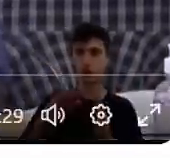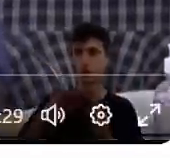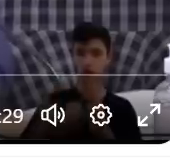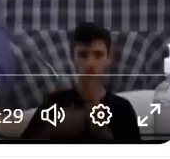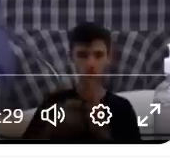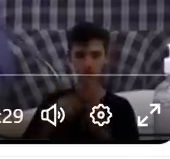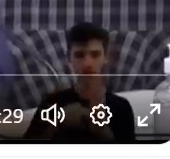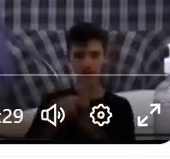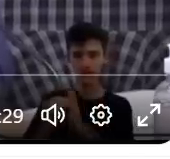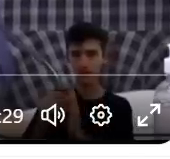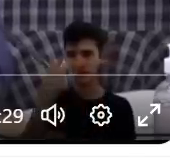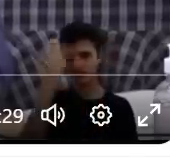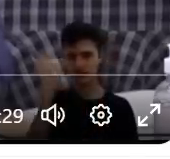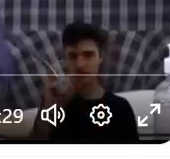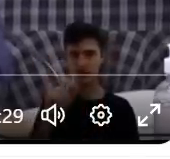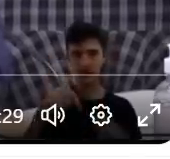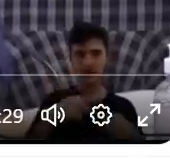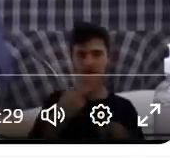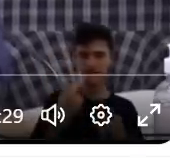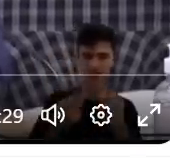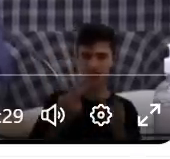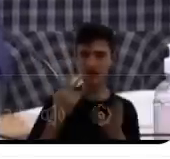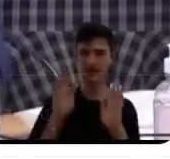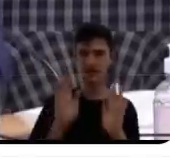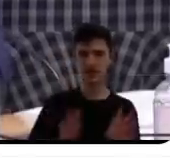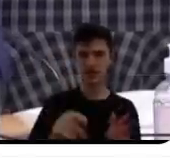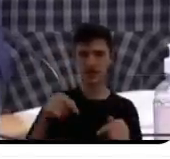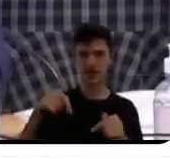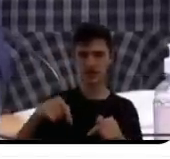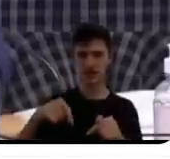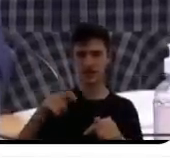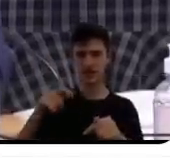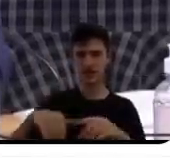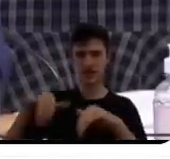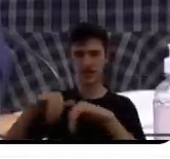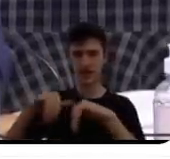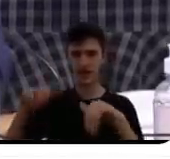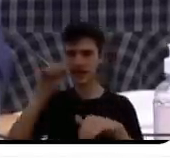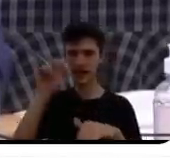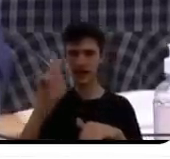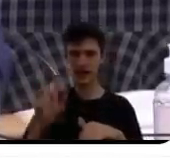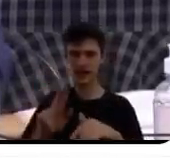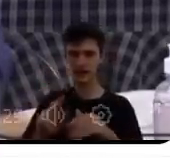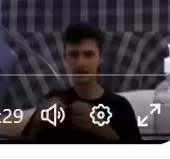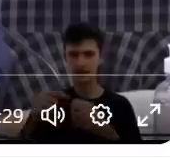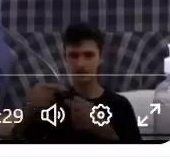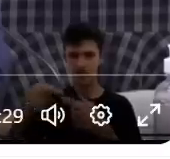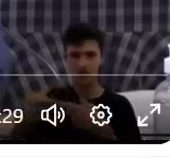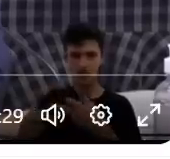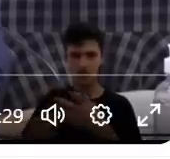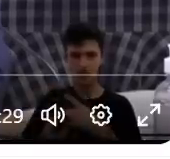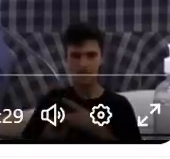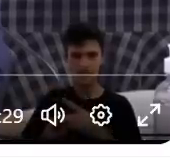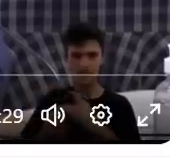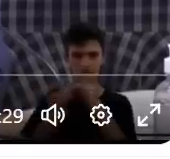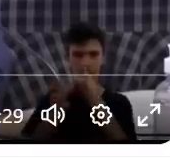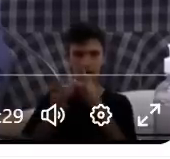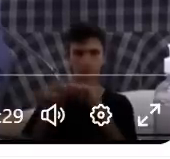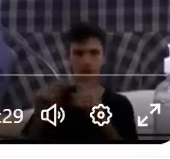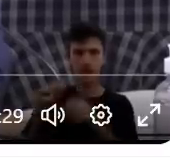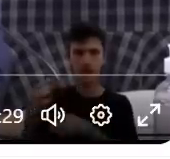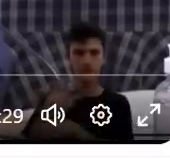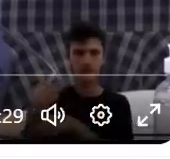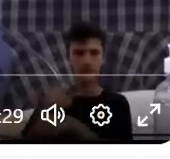falei aqui também que isso é um compilado um compilado de alertas feito de mensagem de WhatsApp